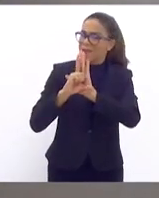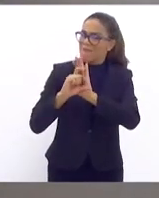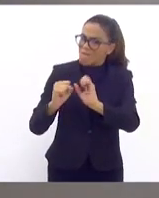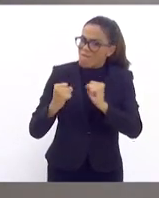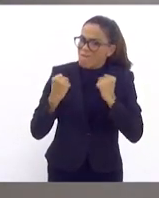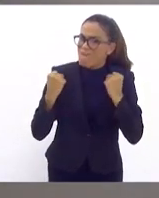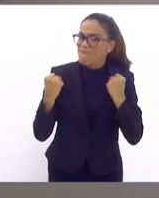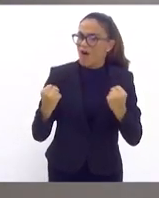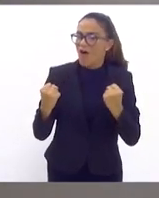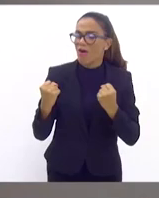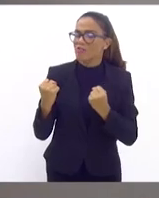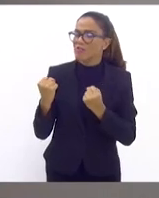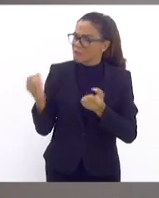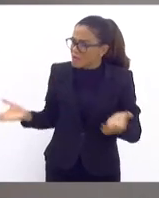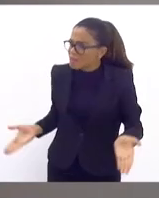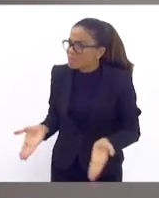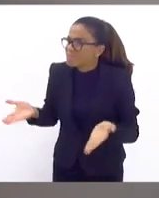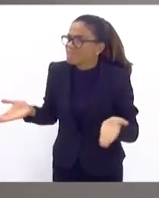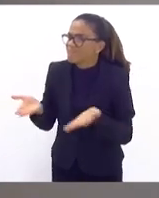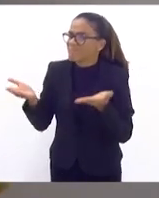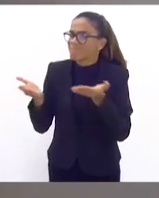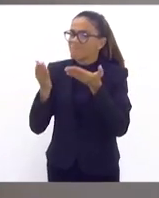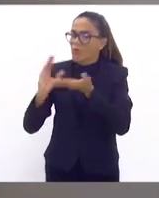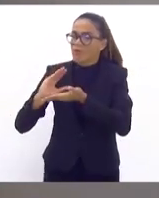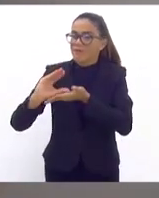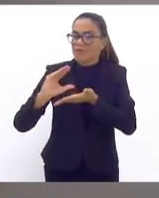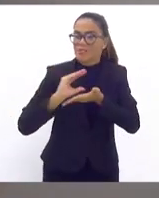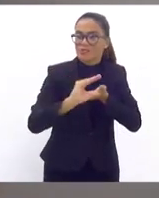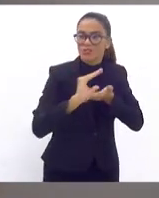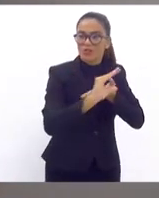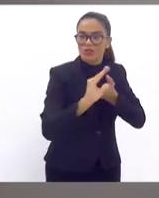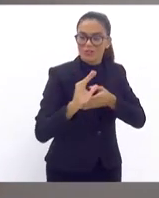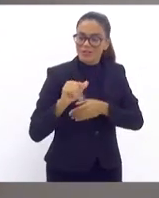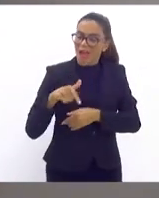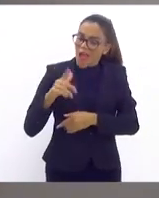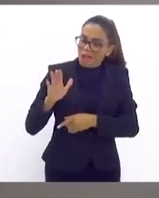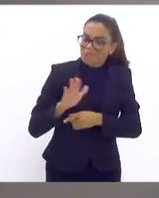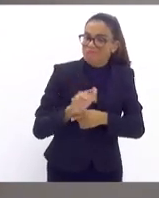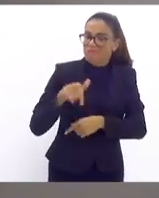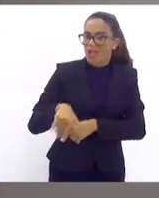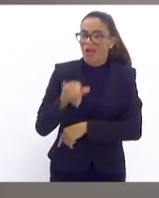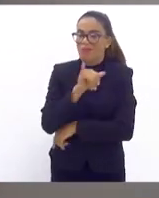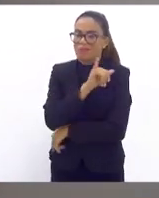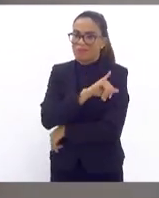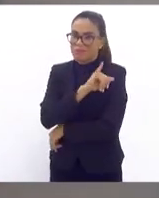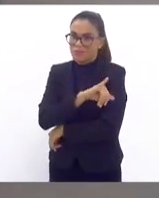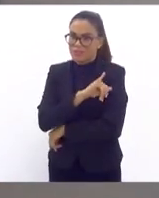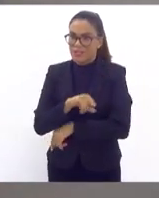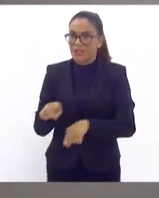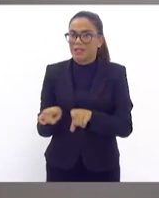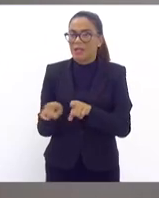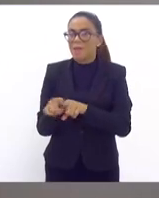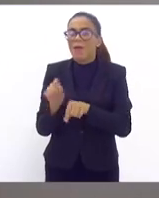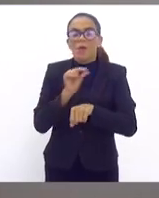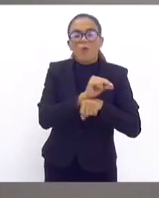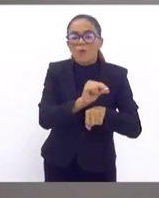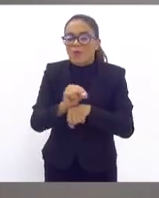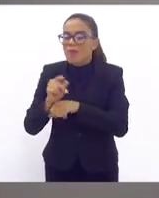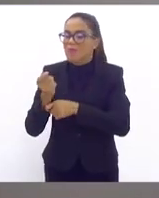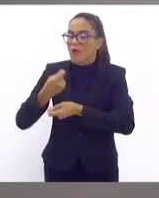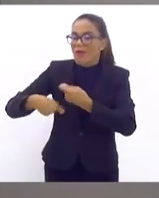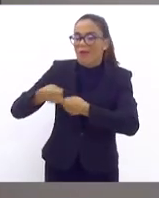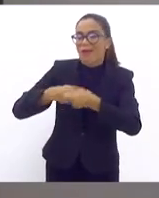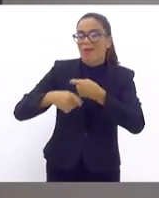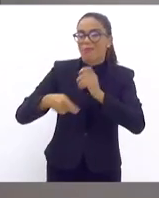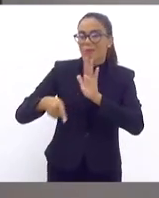os investidores a vir para o estado do Rio de Janeiro, porque aqui a gente tem proteção ambiental e cuidados com a economia do mar. Então,